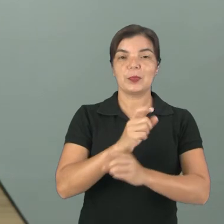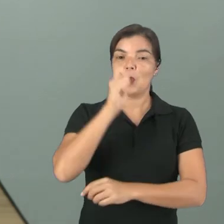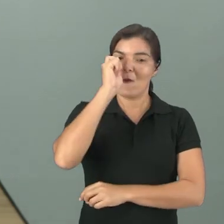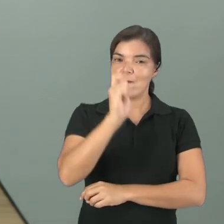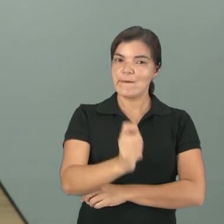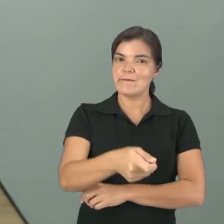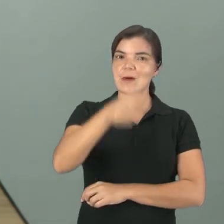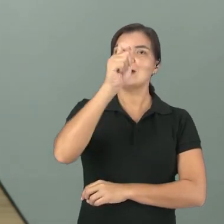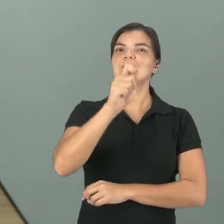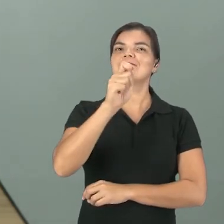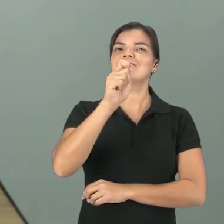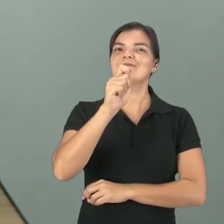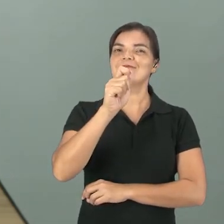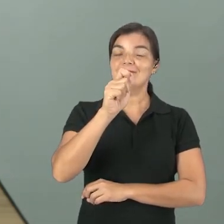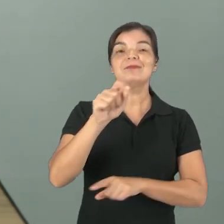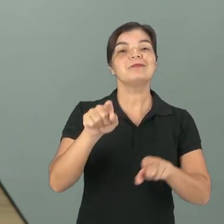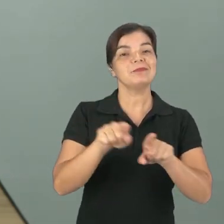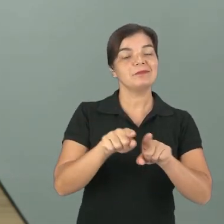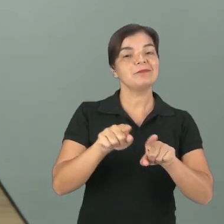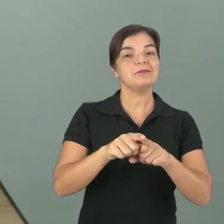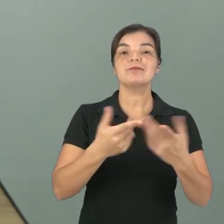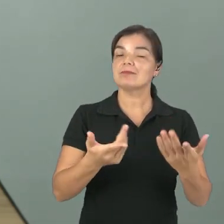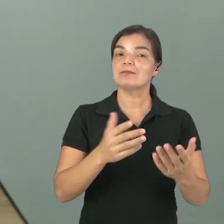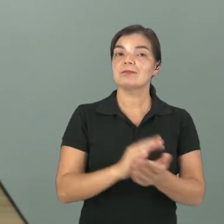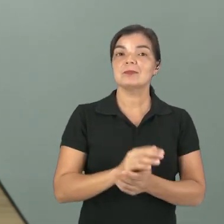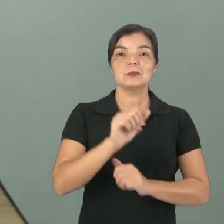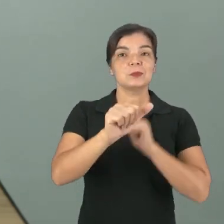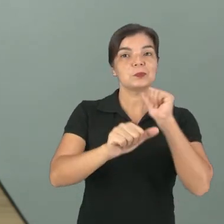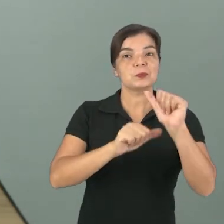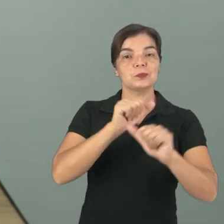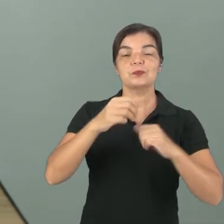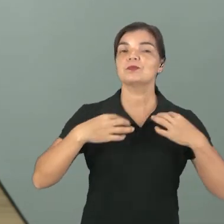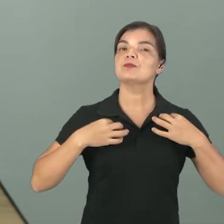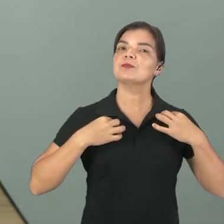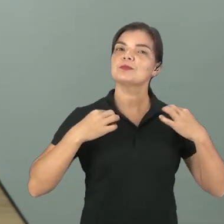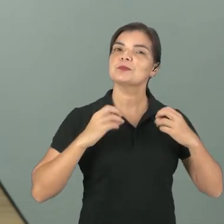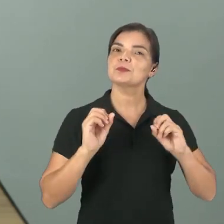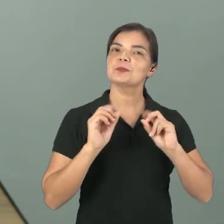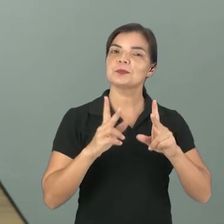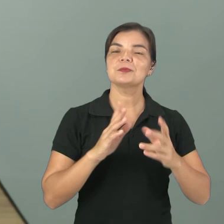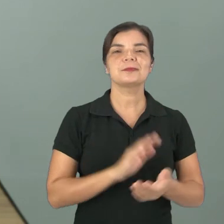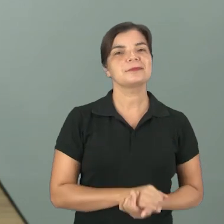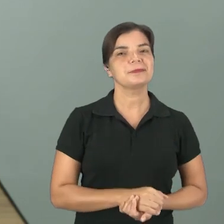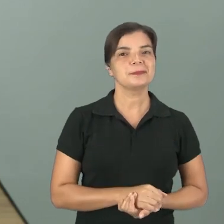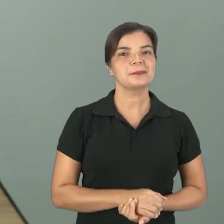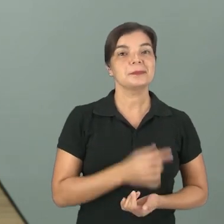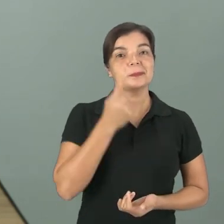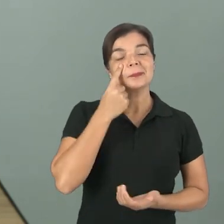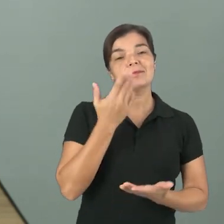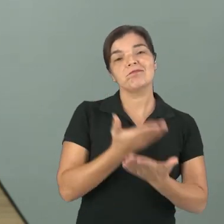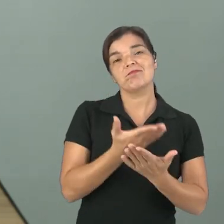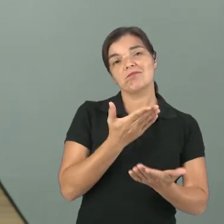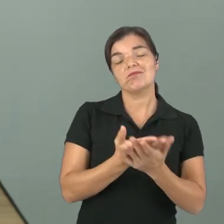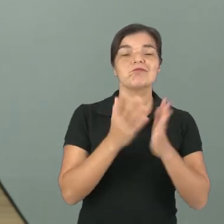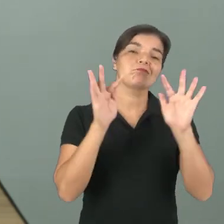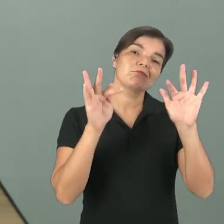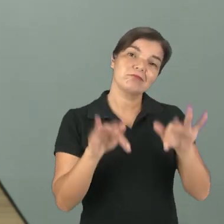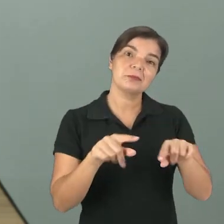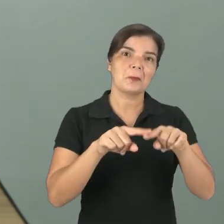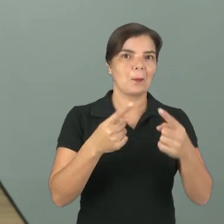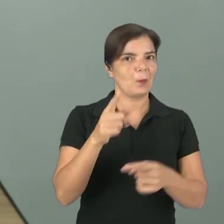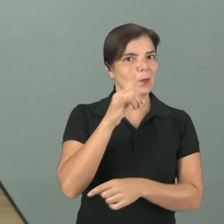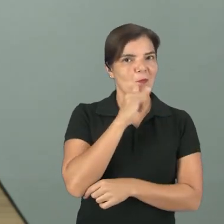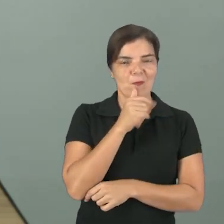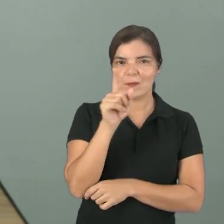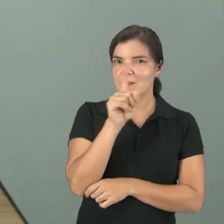fada madrinha, olha só. E essa fada madrinha troca suas vestes, ok? Mas a nossa aula está chegando ao fim. Mas